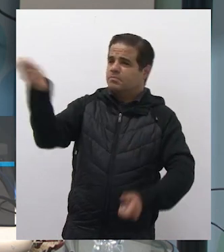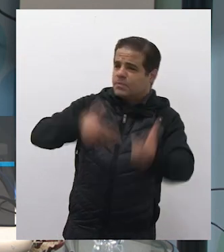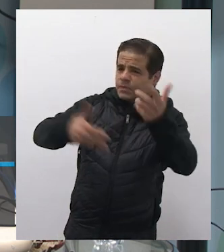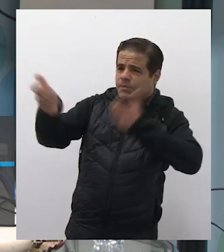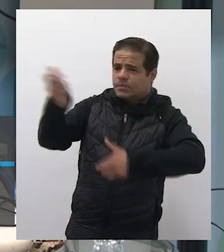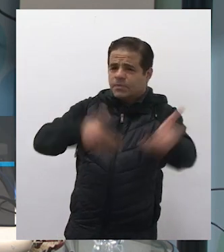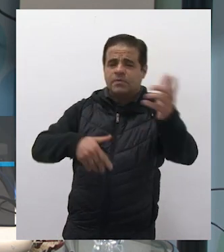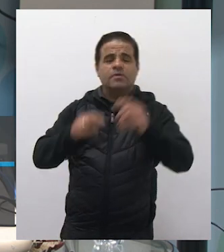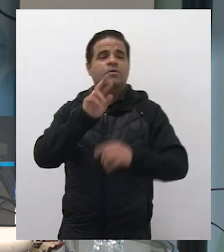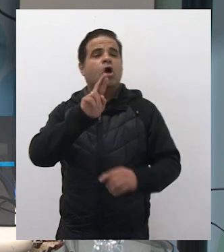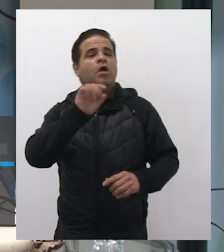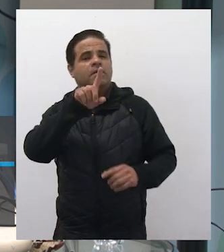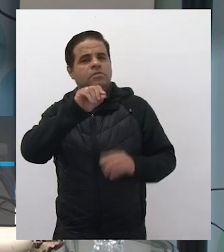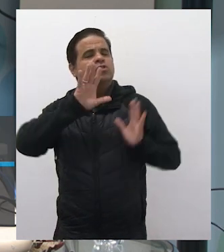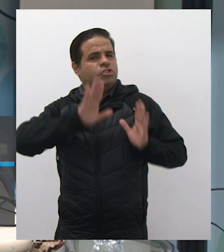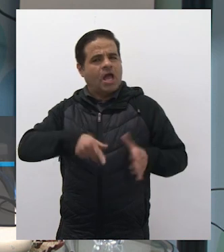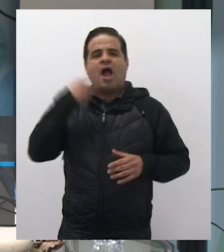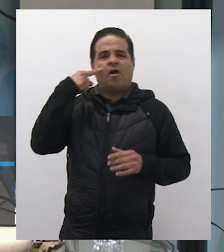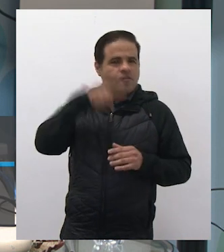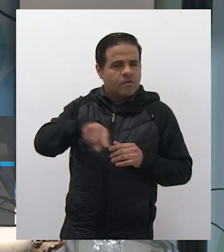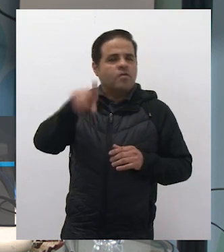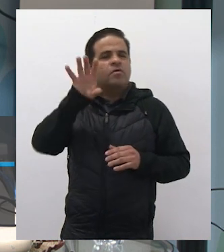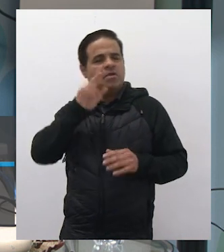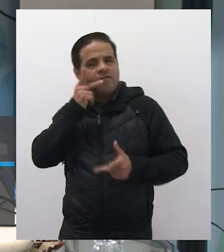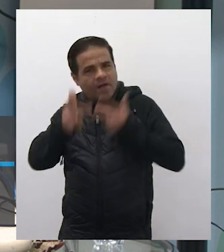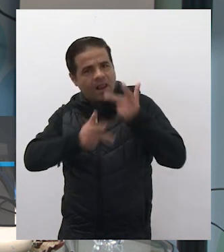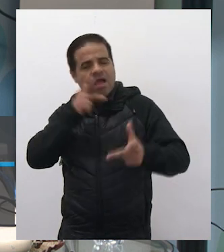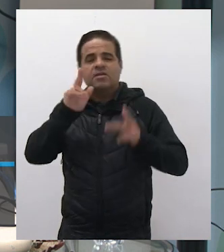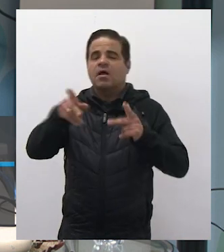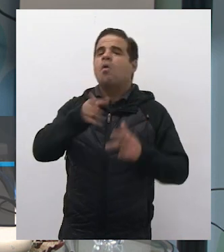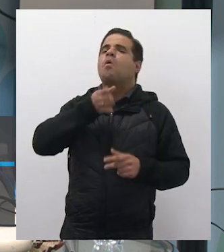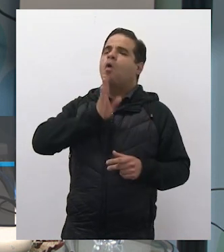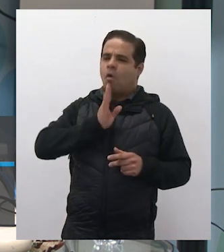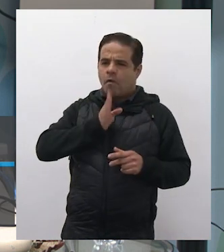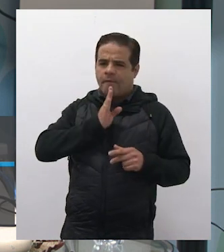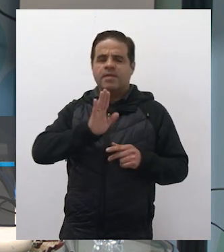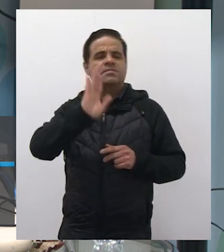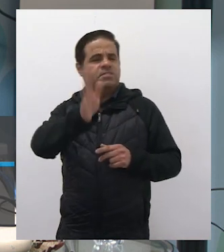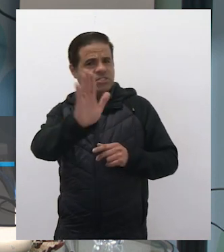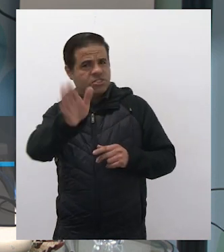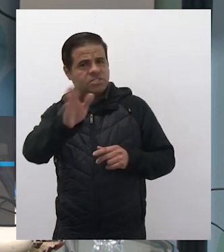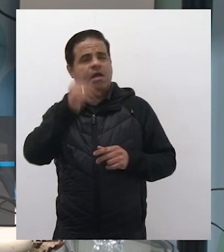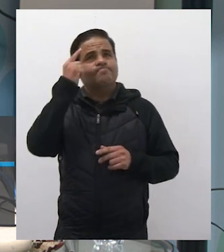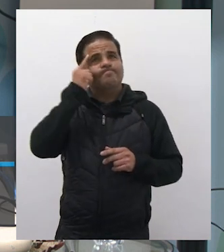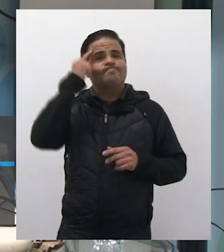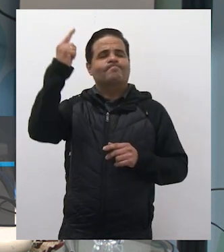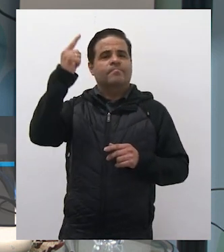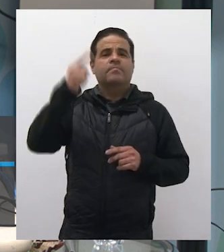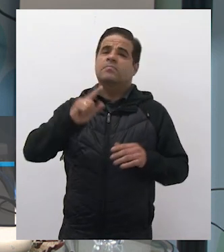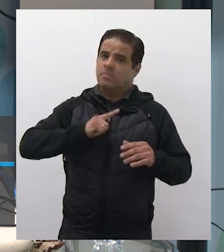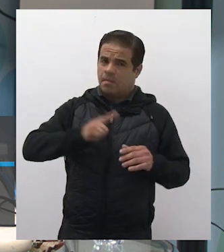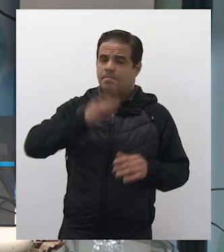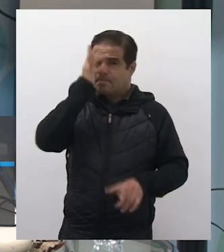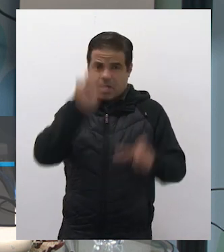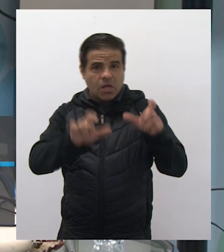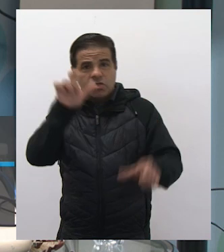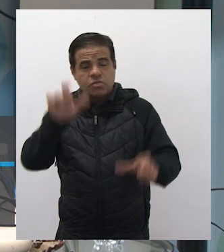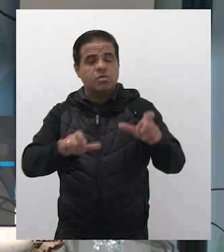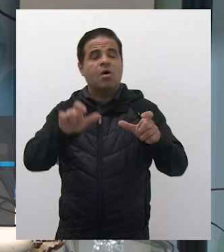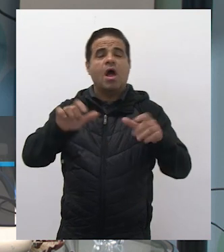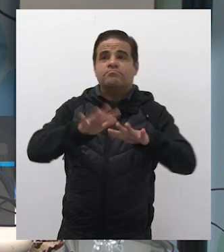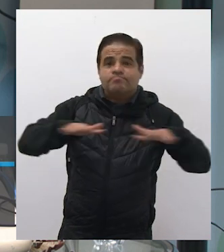que já ouviu falar ou conhece, né? E tem gente que ainda